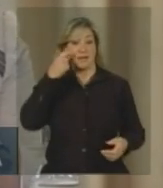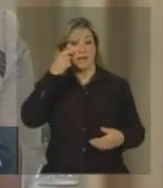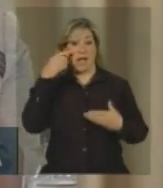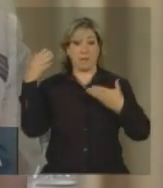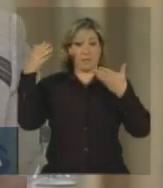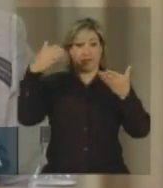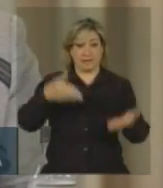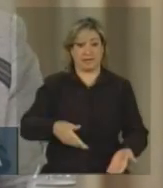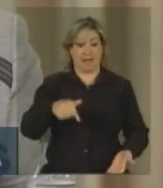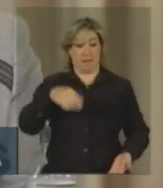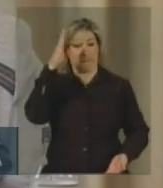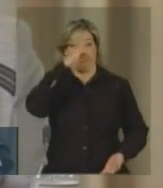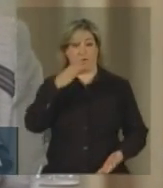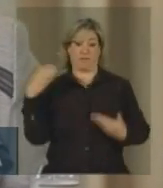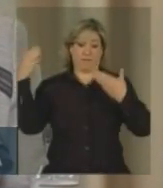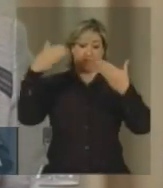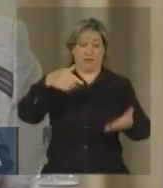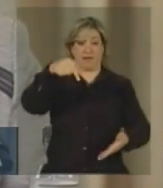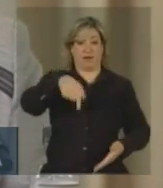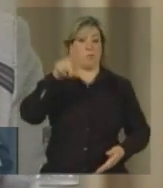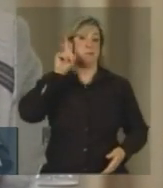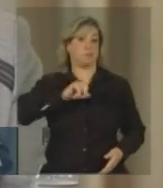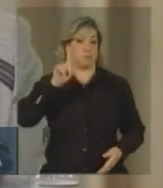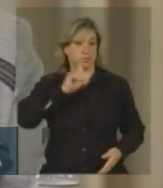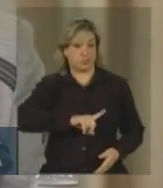do Brasil tem